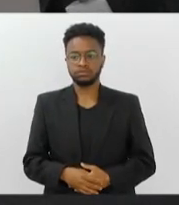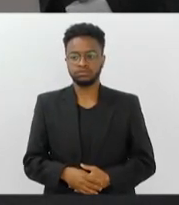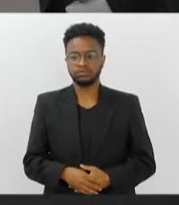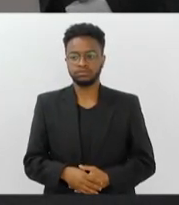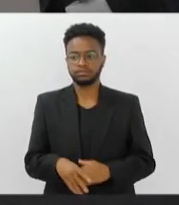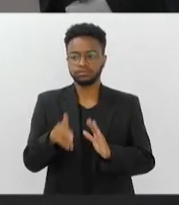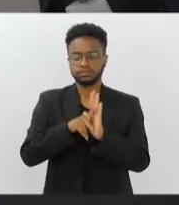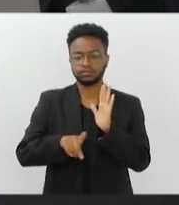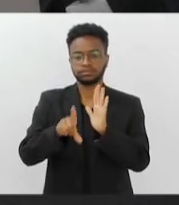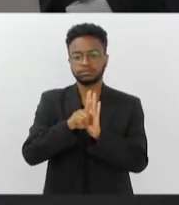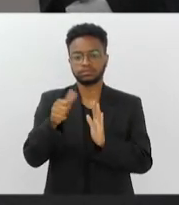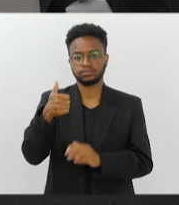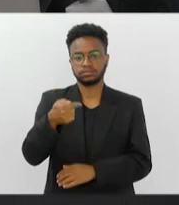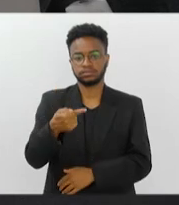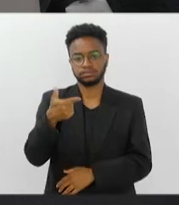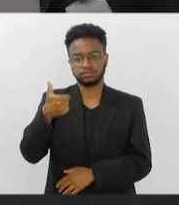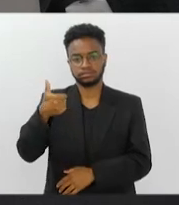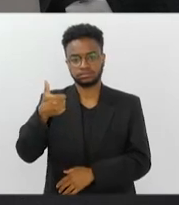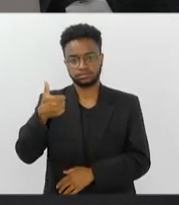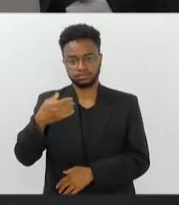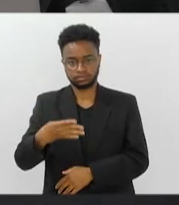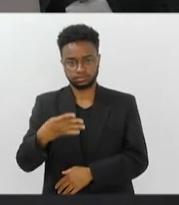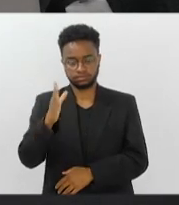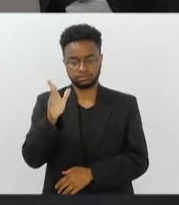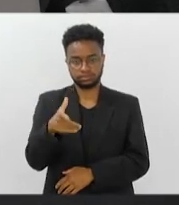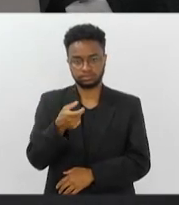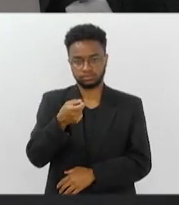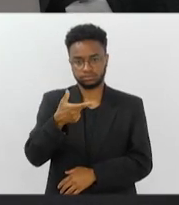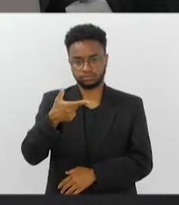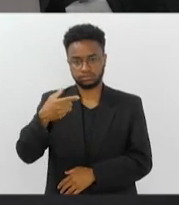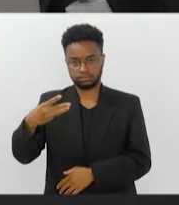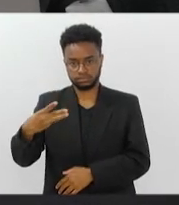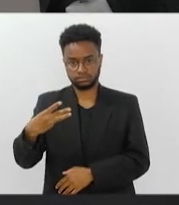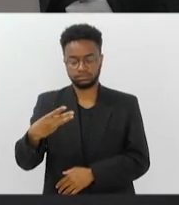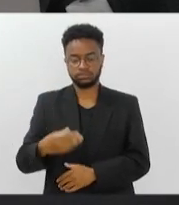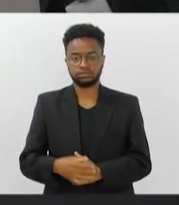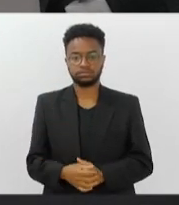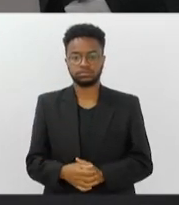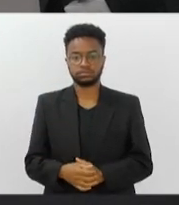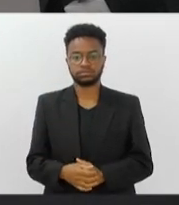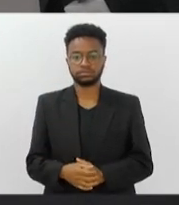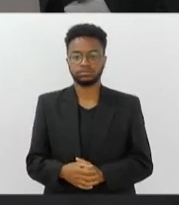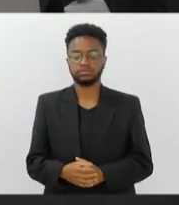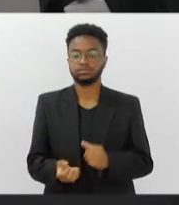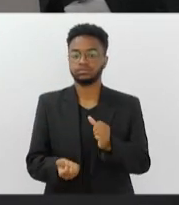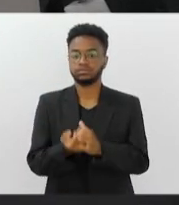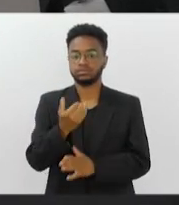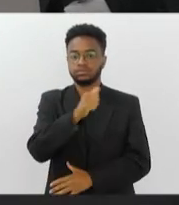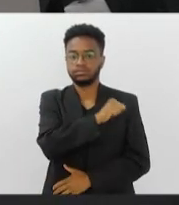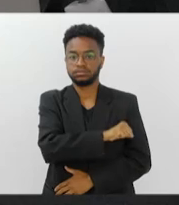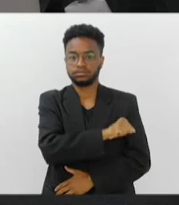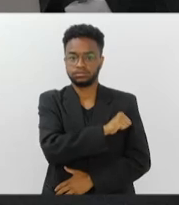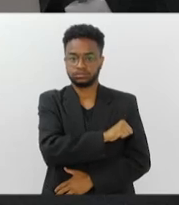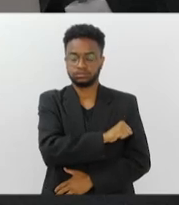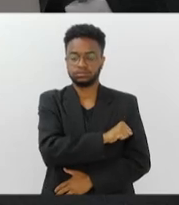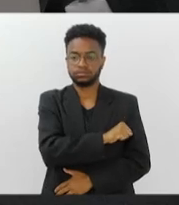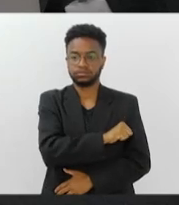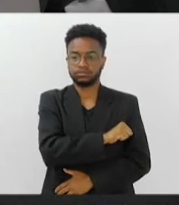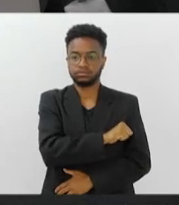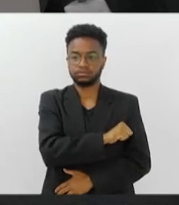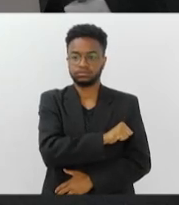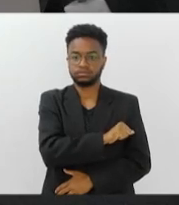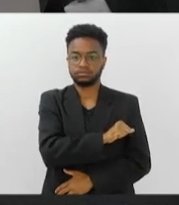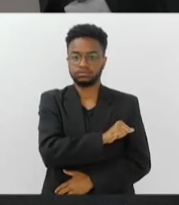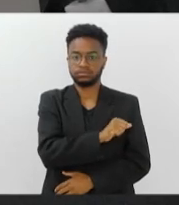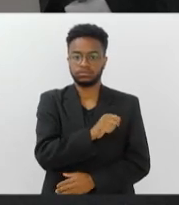Projeto de lei 1714, 23, de autoria do deputado Daniel Libreron, que institui no âmbito do Estado do Rio de Janeiro o dever